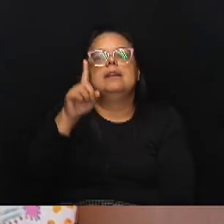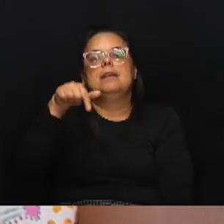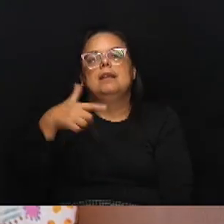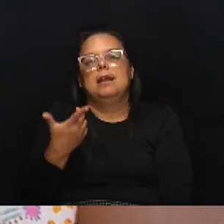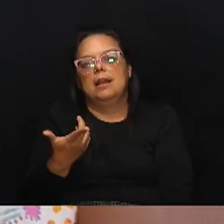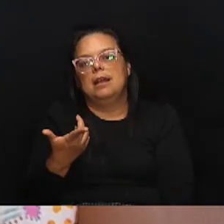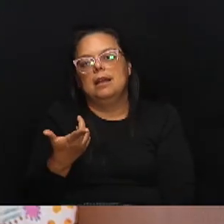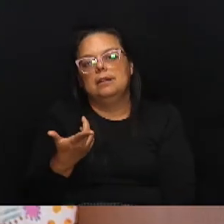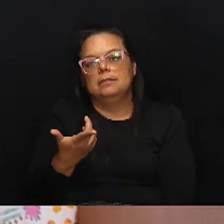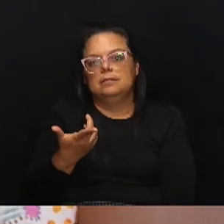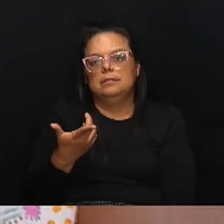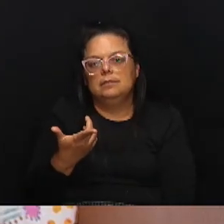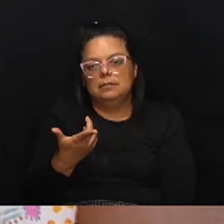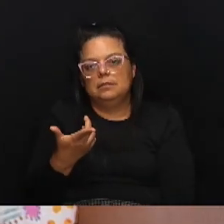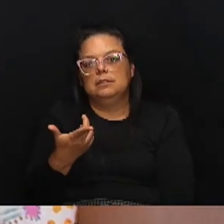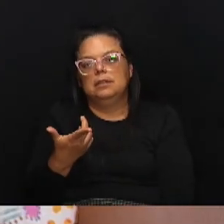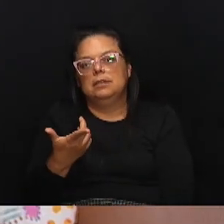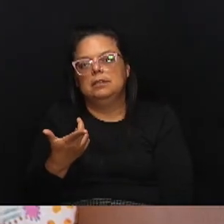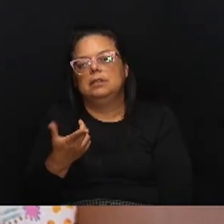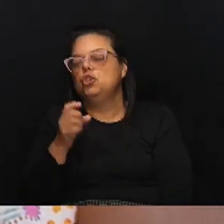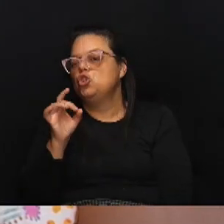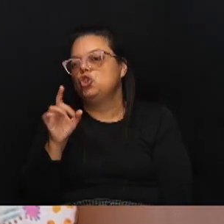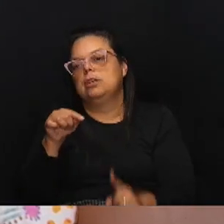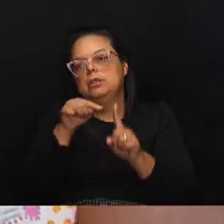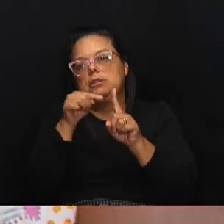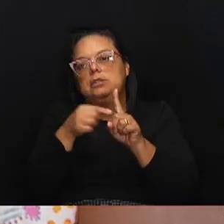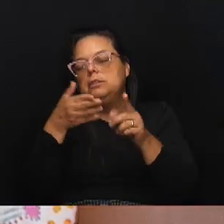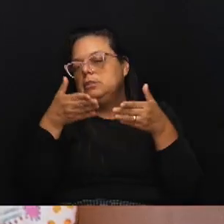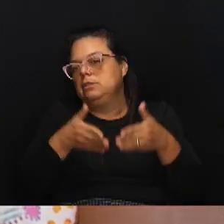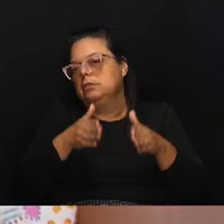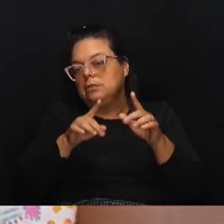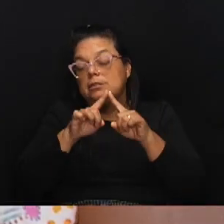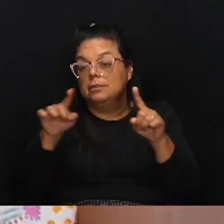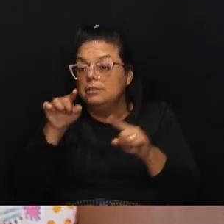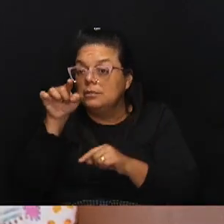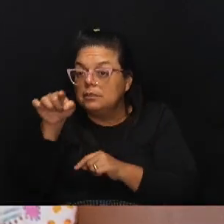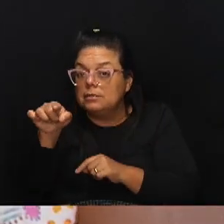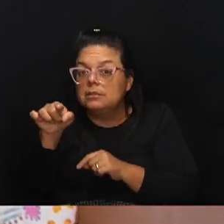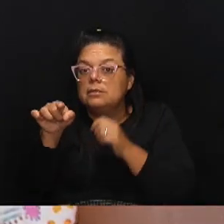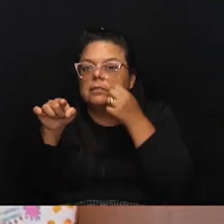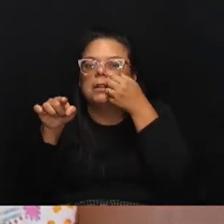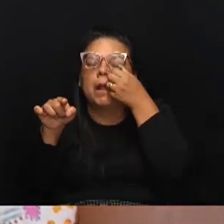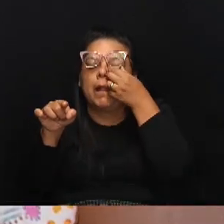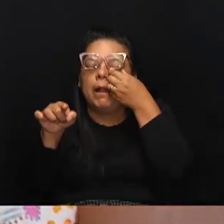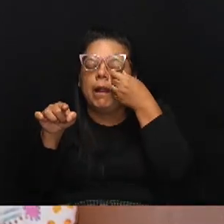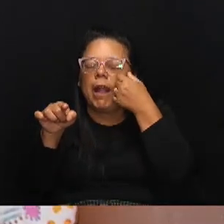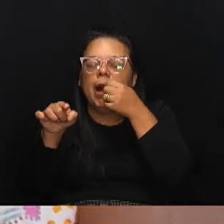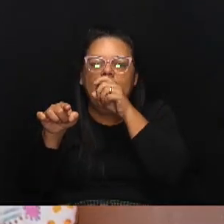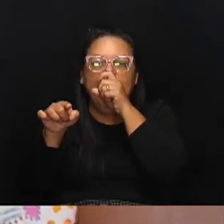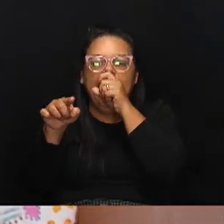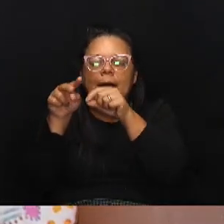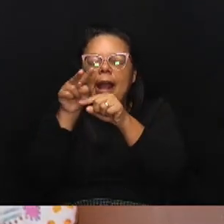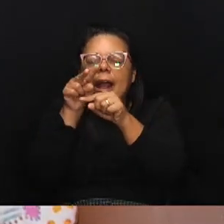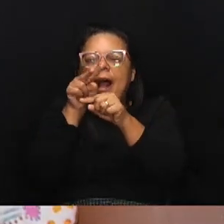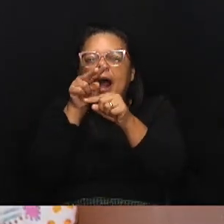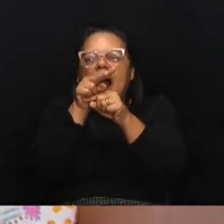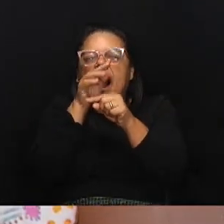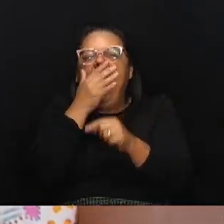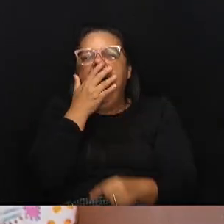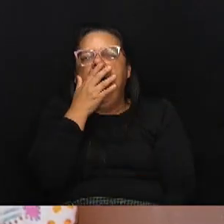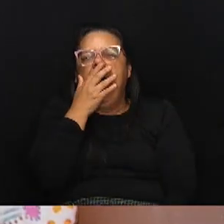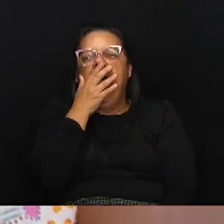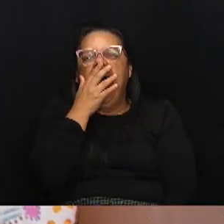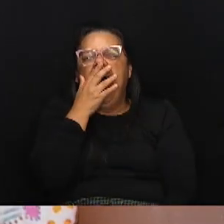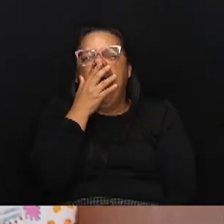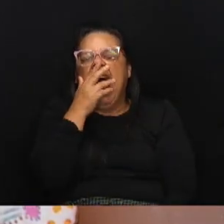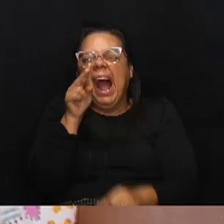de procriar. Mas agora ela iria procriar, ela iria cuidar. A noção de maternidade vai